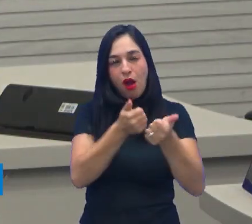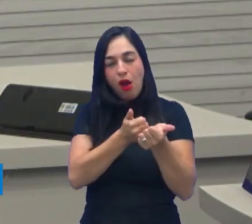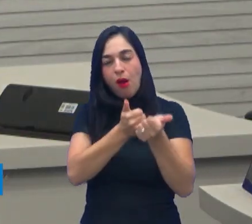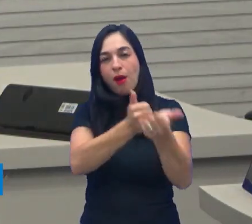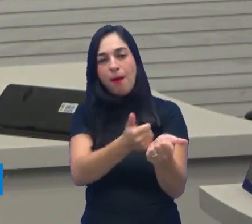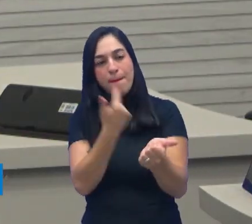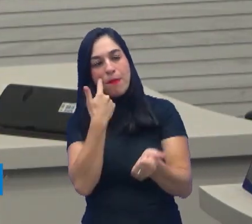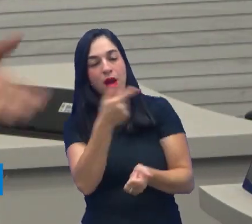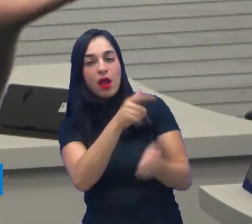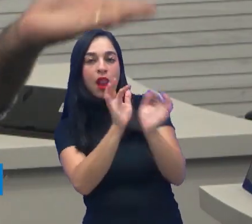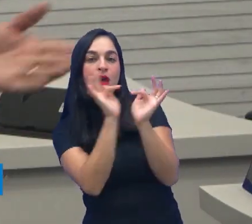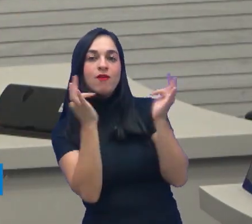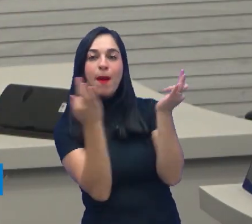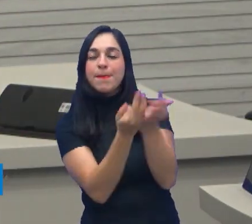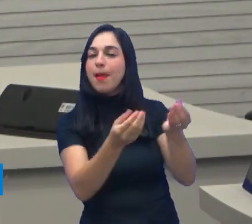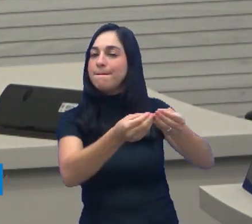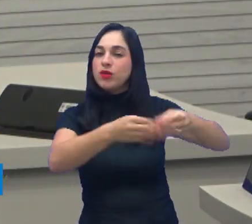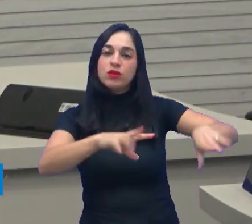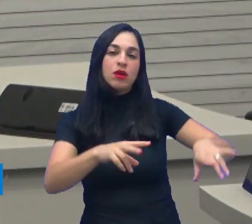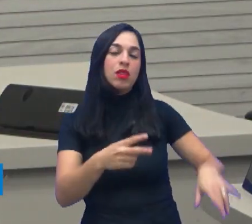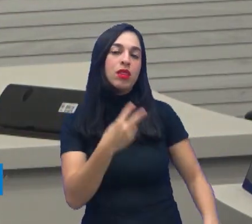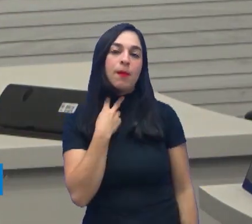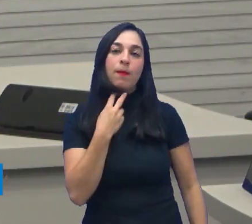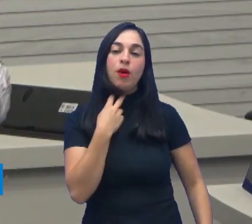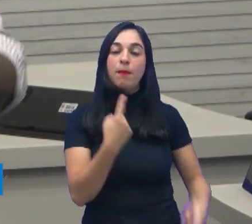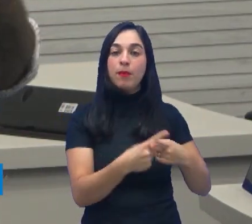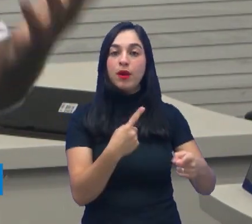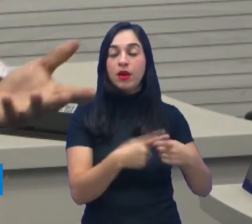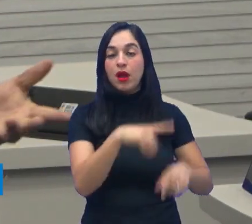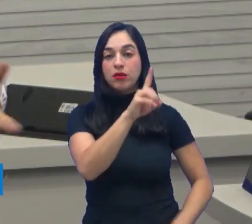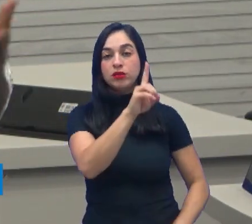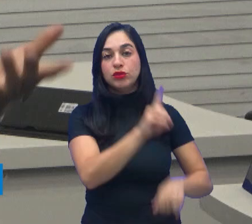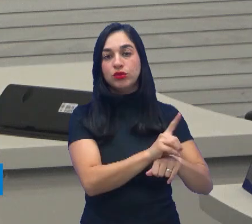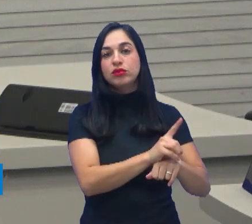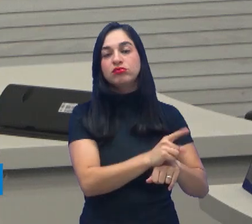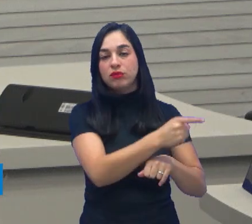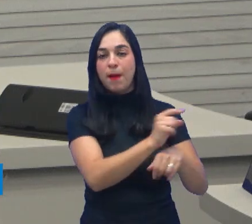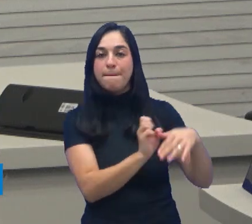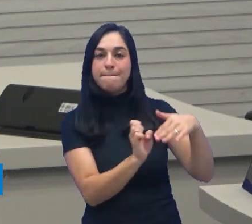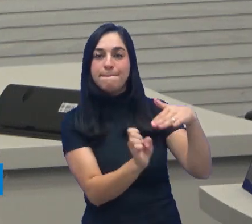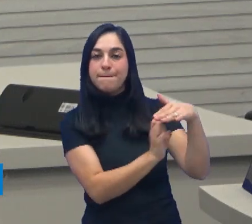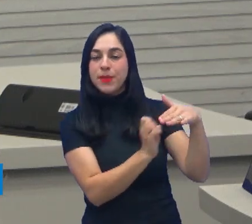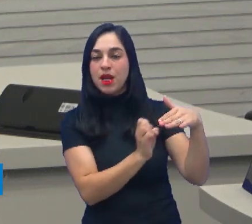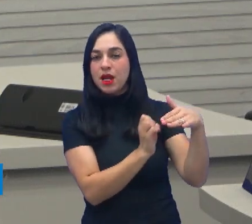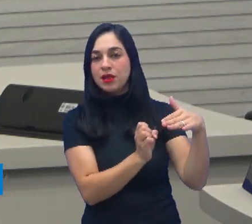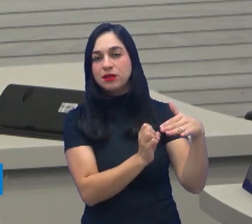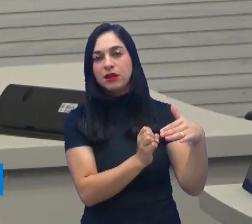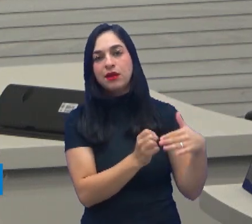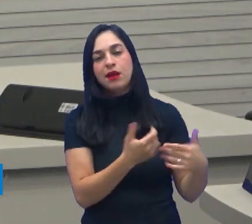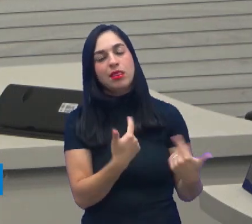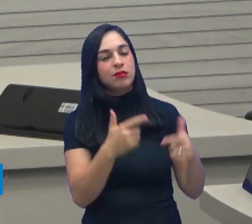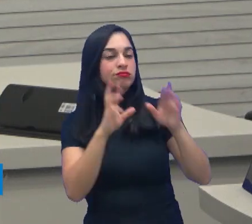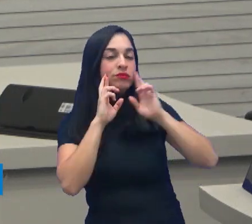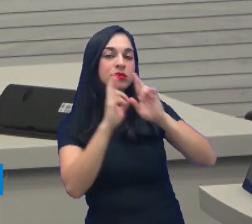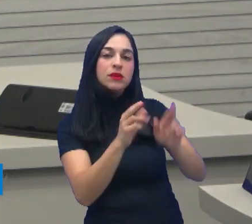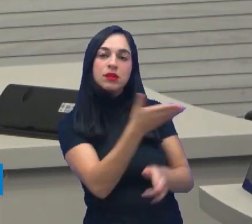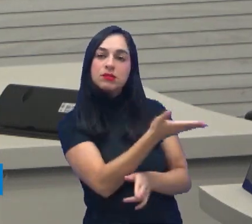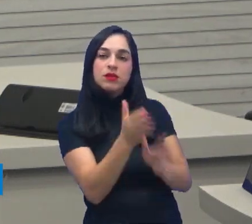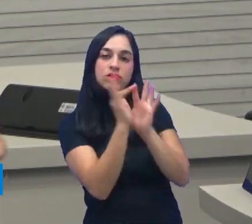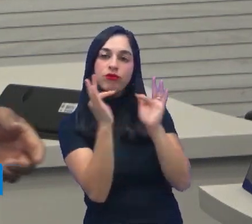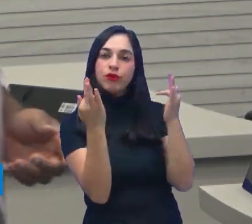não podem ser prejudicadas por causa de um cidadão, ou seja, de uma empresa que não tem responsabilidade com as famílias que moram